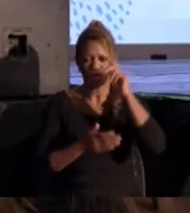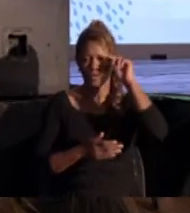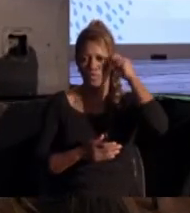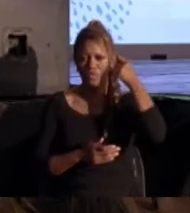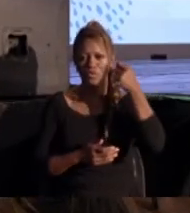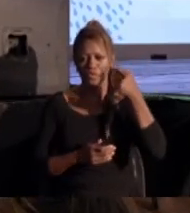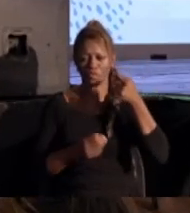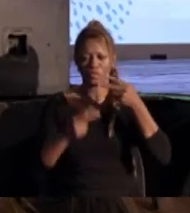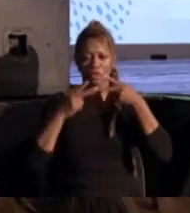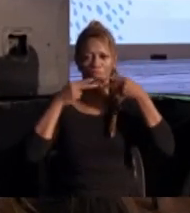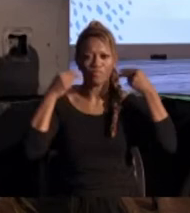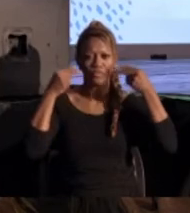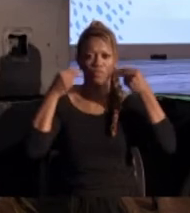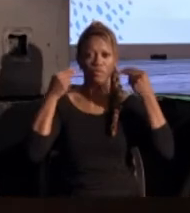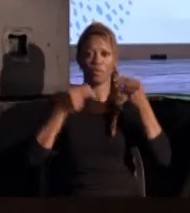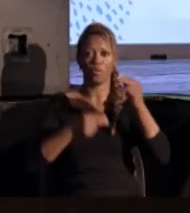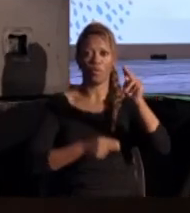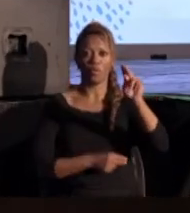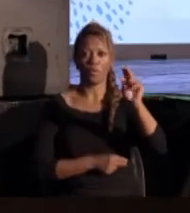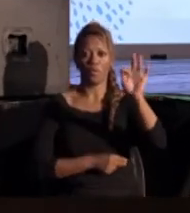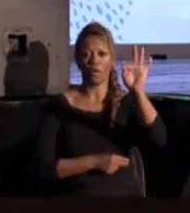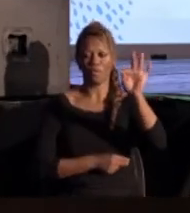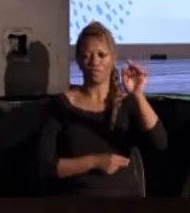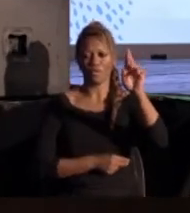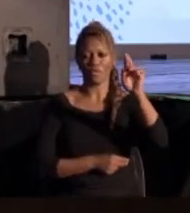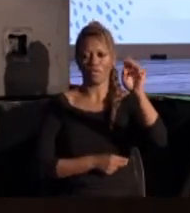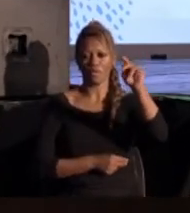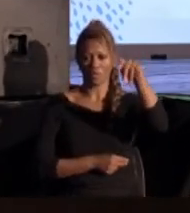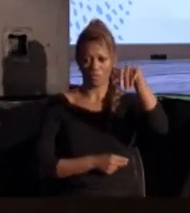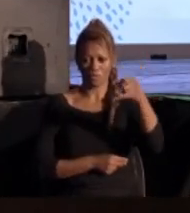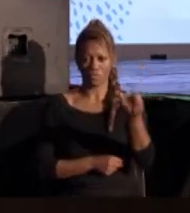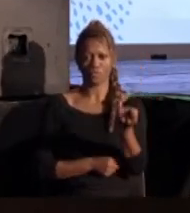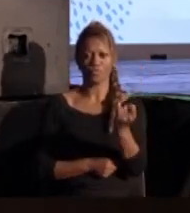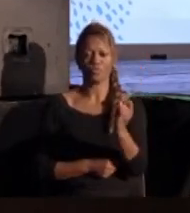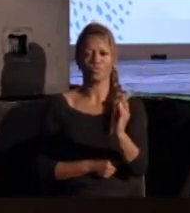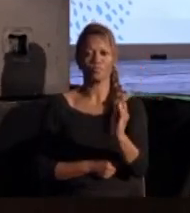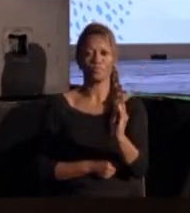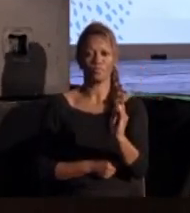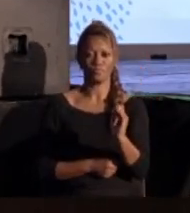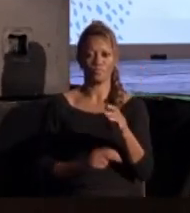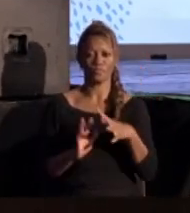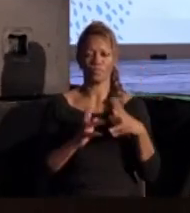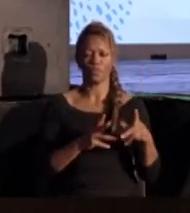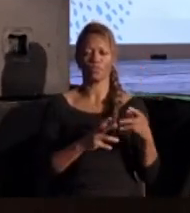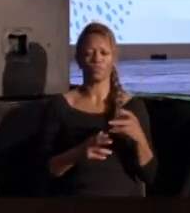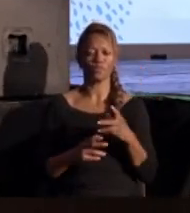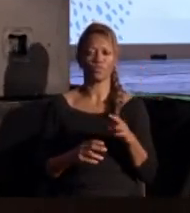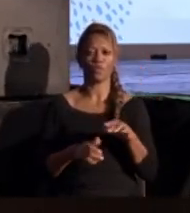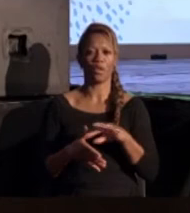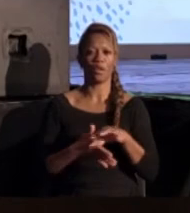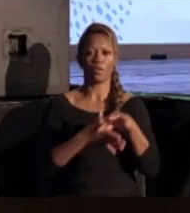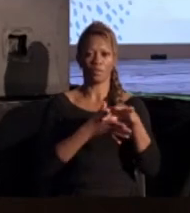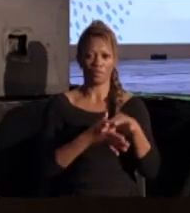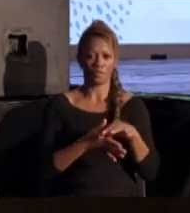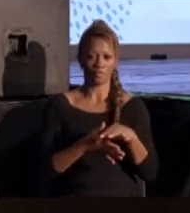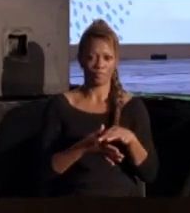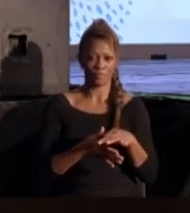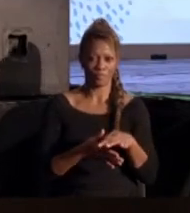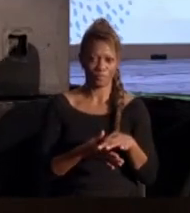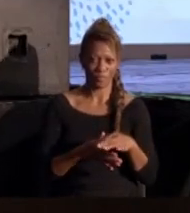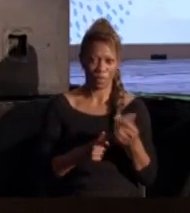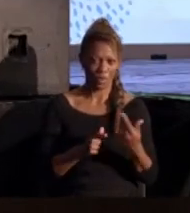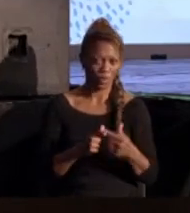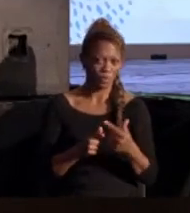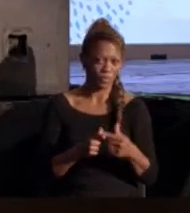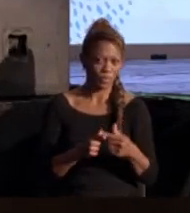e Indígenas da UFRRJ. Nogueira escreveu, dentre outros livros, Porque Amamos, o que